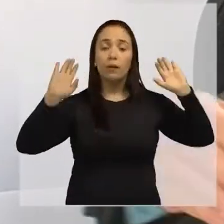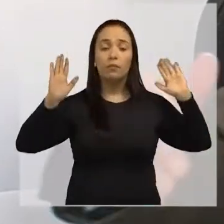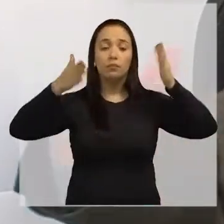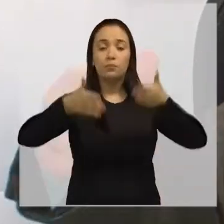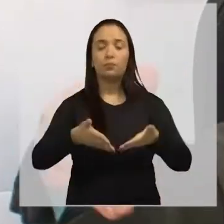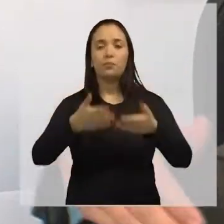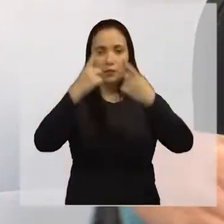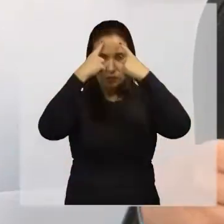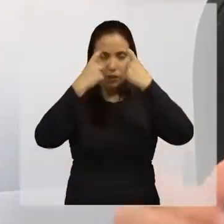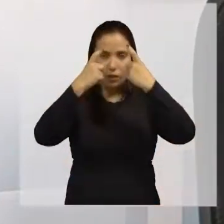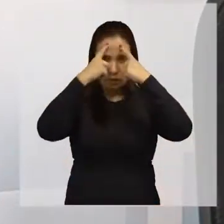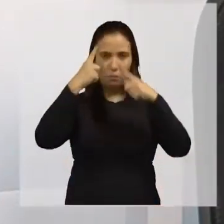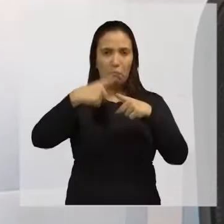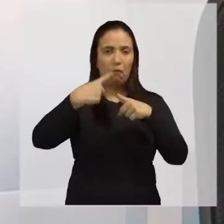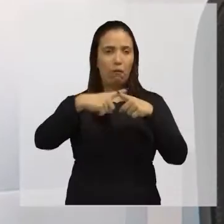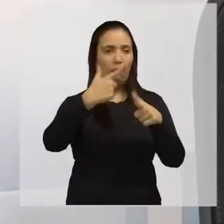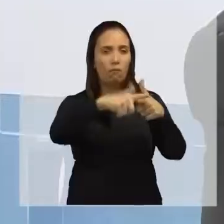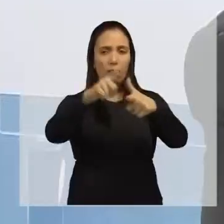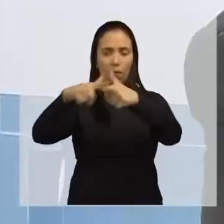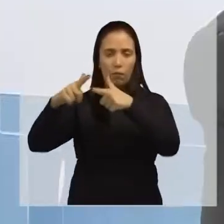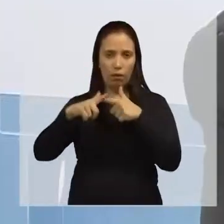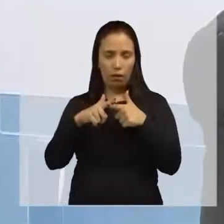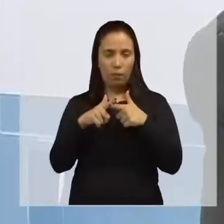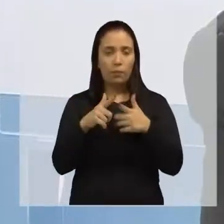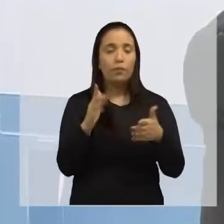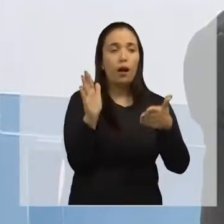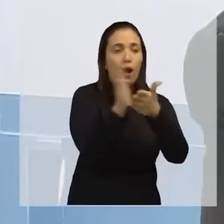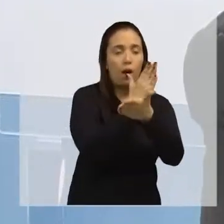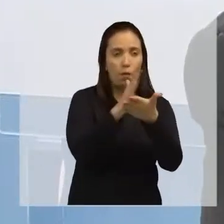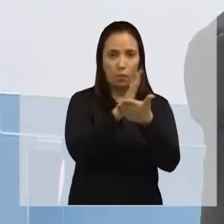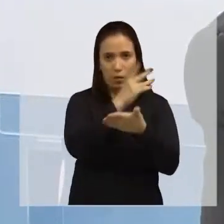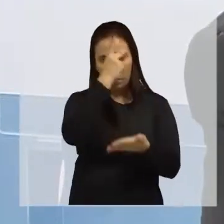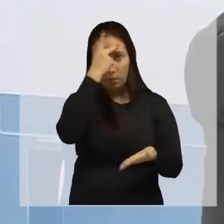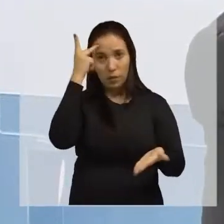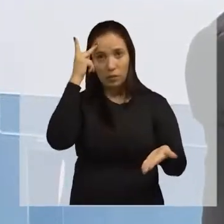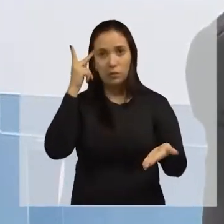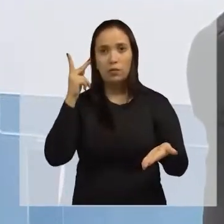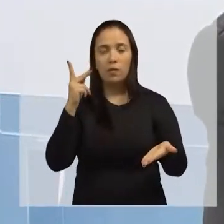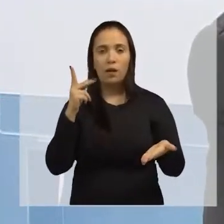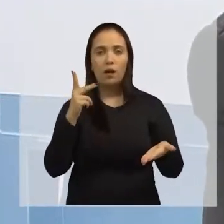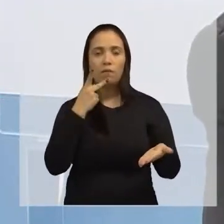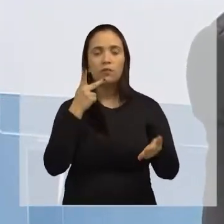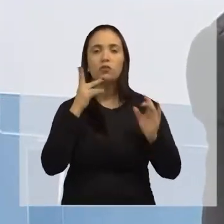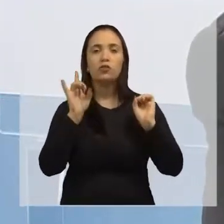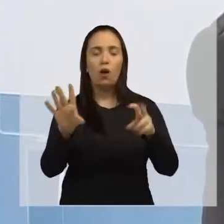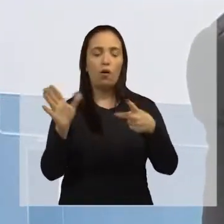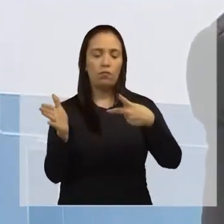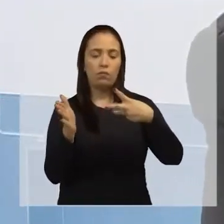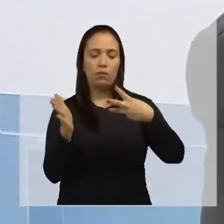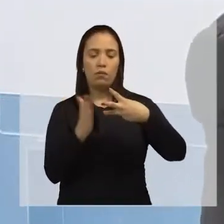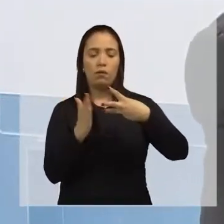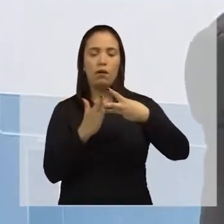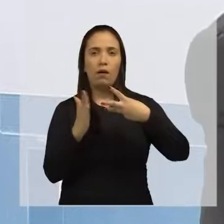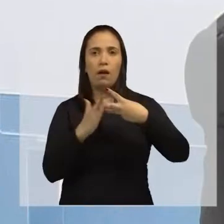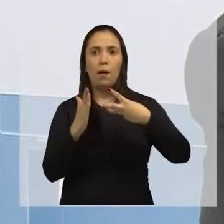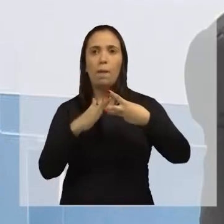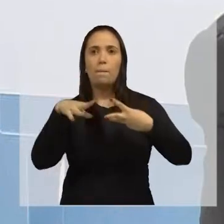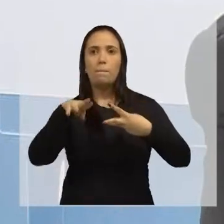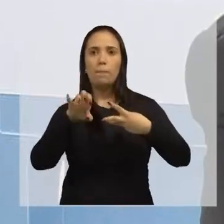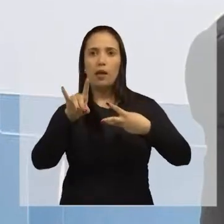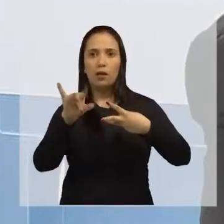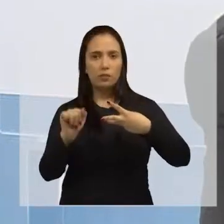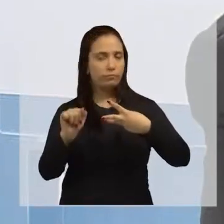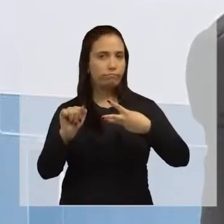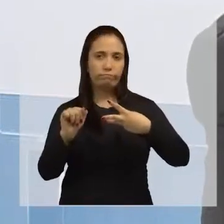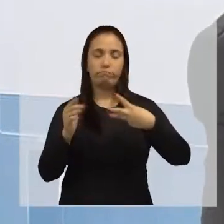da ordem. Mas isso, Luiz, algumas pessoas dizem que só é a classe média, mas não é não. Não. A população mais pobre, que é a que sofre mais com a violência...